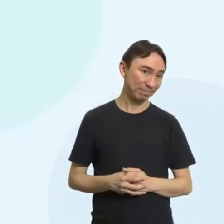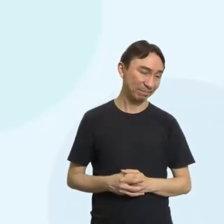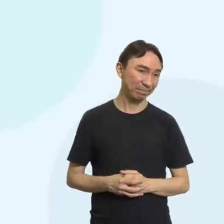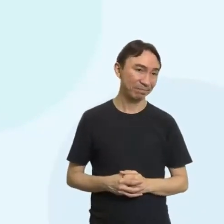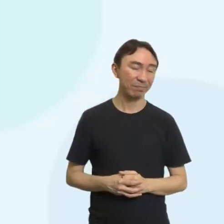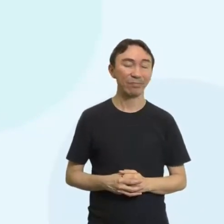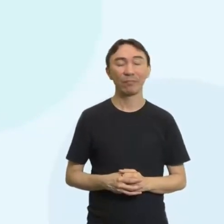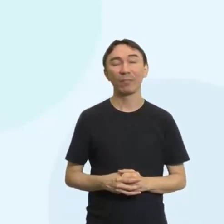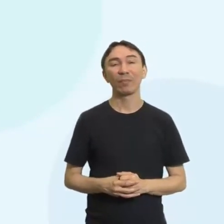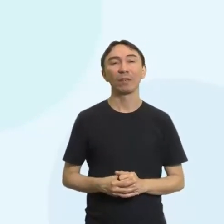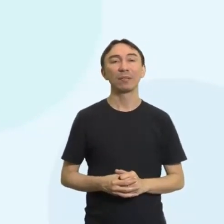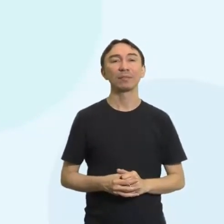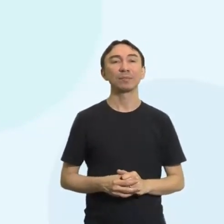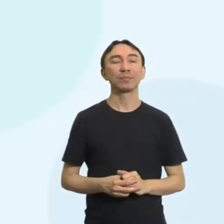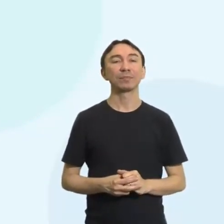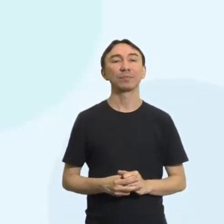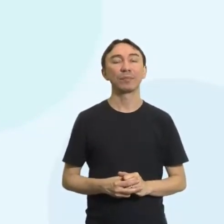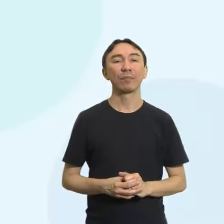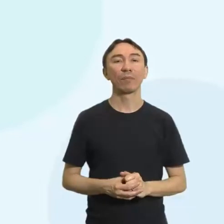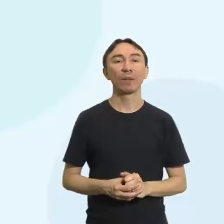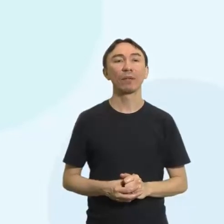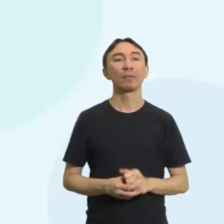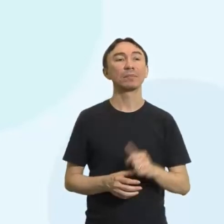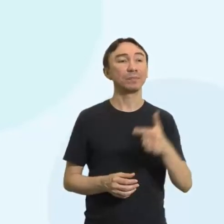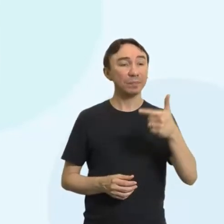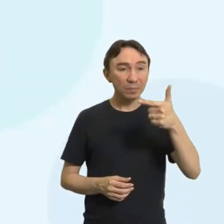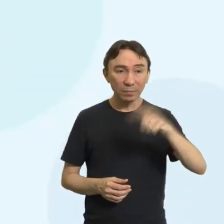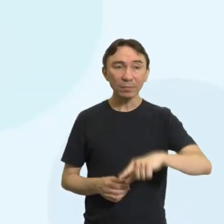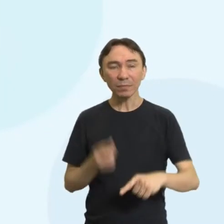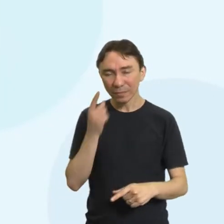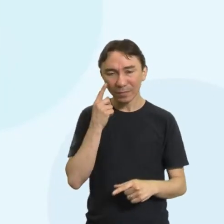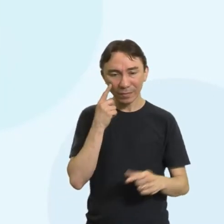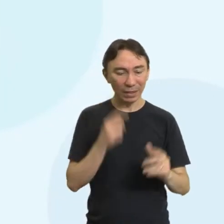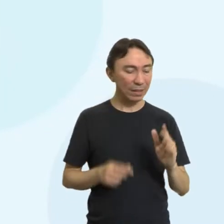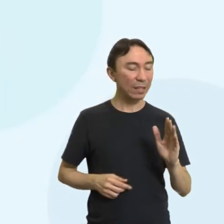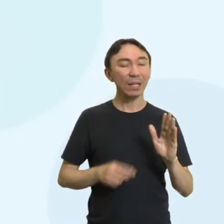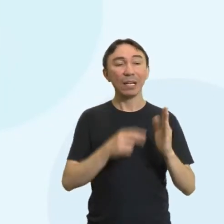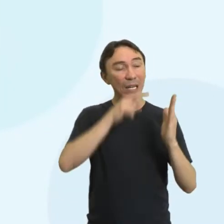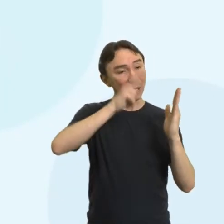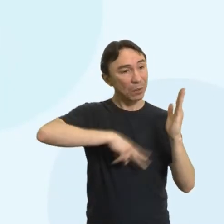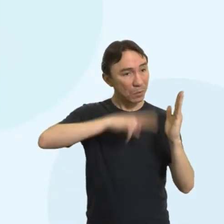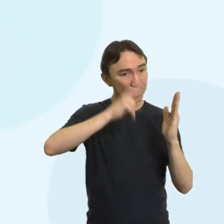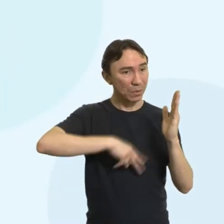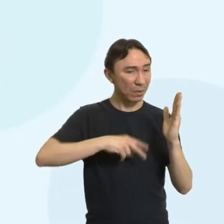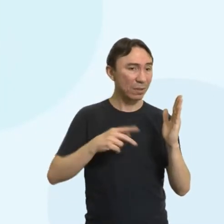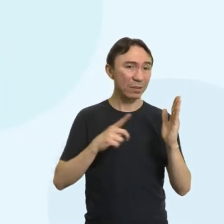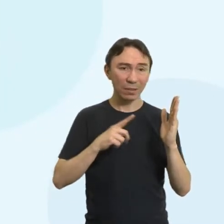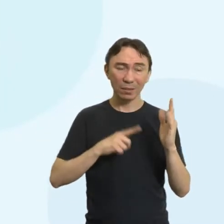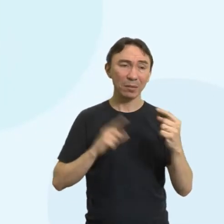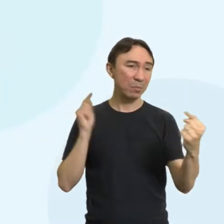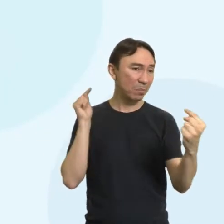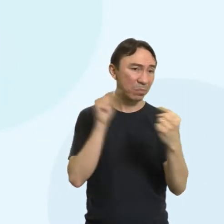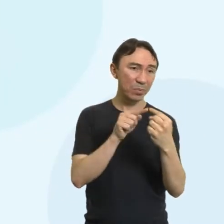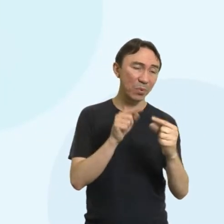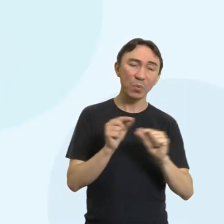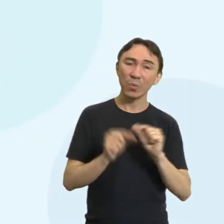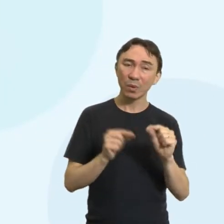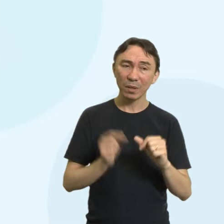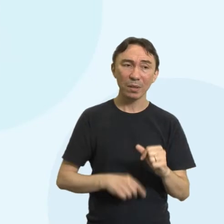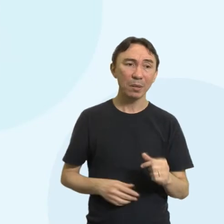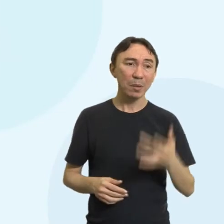Também, a partir aí a gente pode investigar o propósito da leitura fazendo inferências sobre autor, gênero,